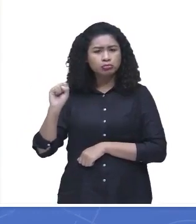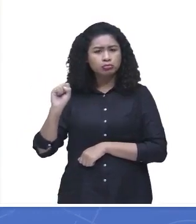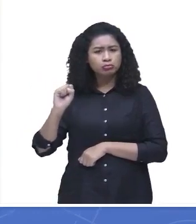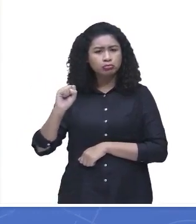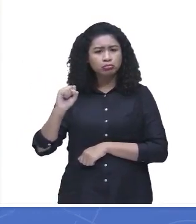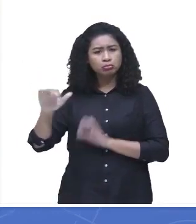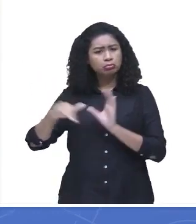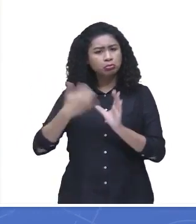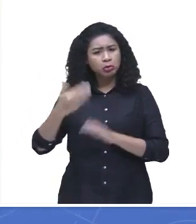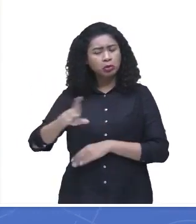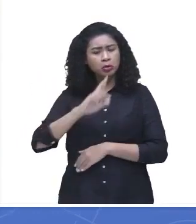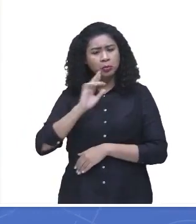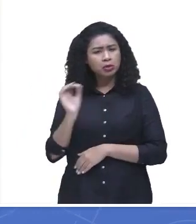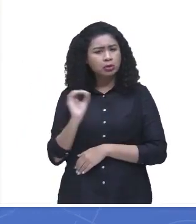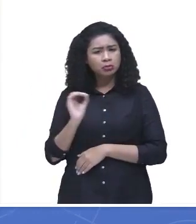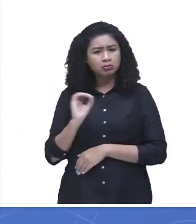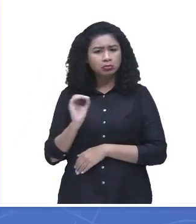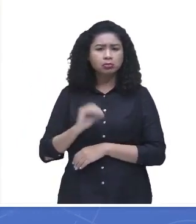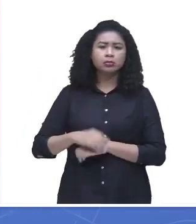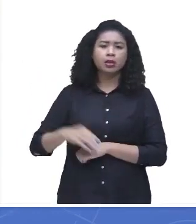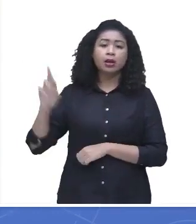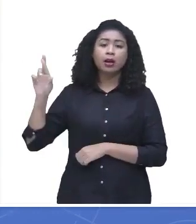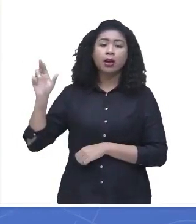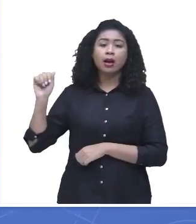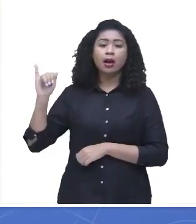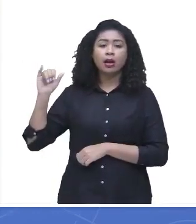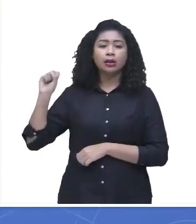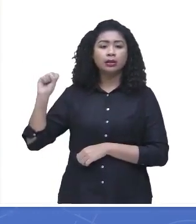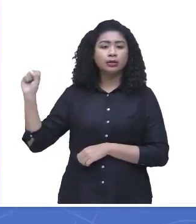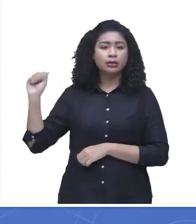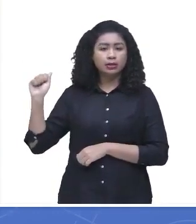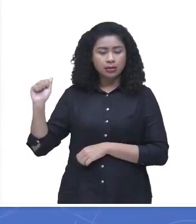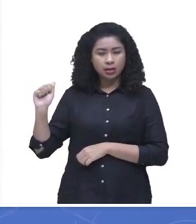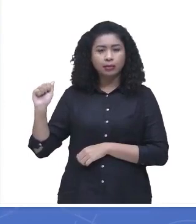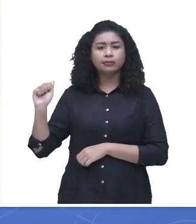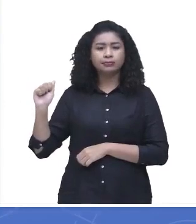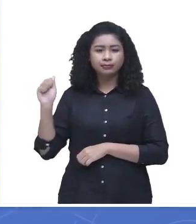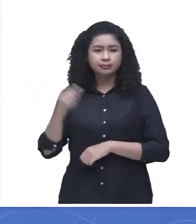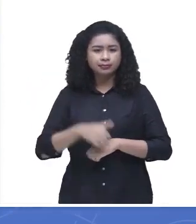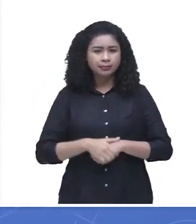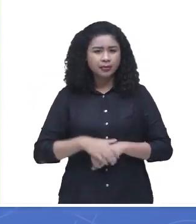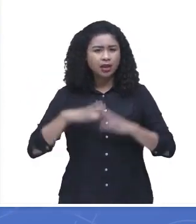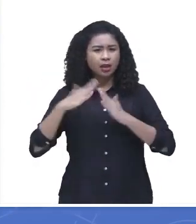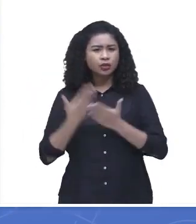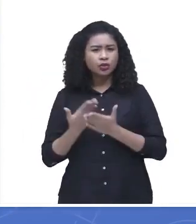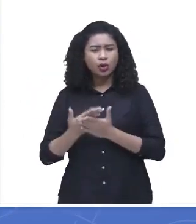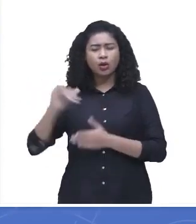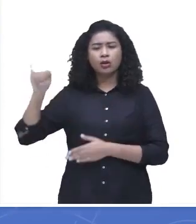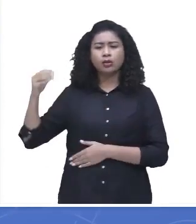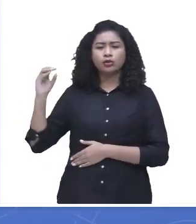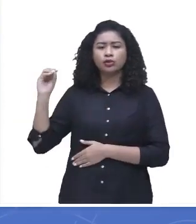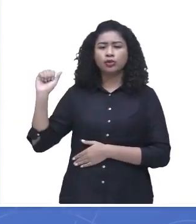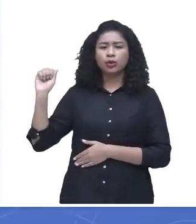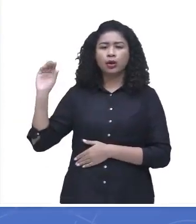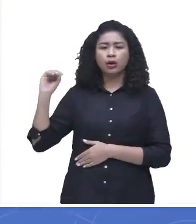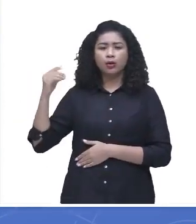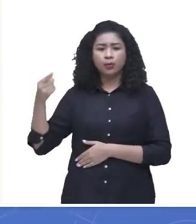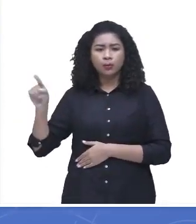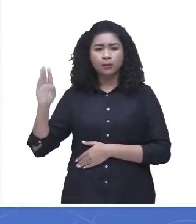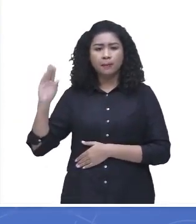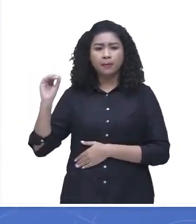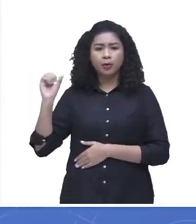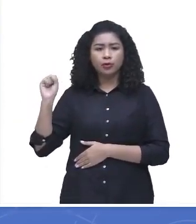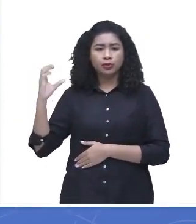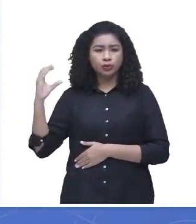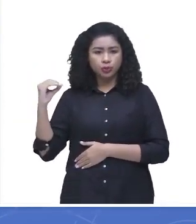Lucena. A Raíssa, letra B, da Escola João Bosco Ramos de Lima. Acho que eu tive nessa escola ano passado. Alexander,